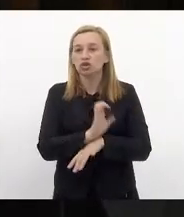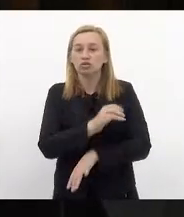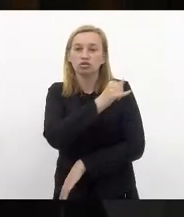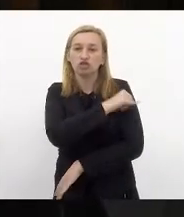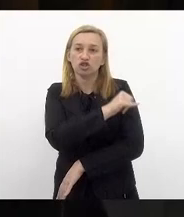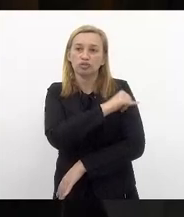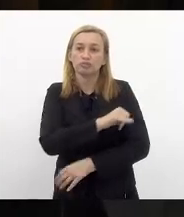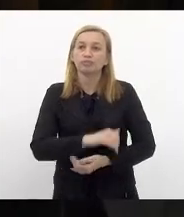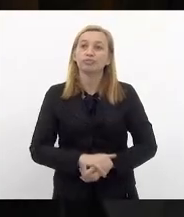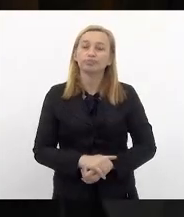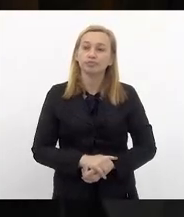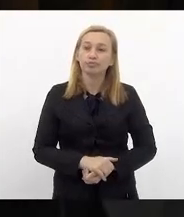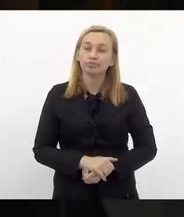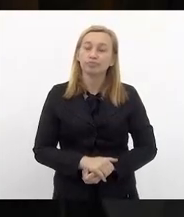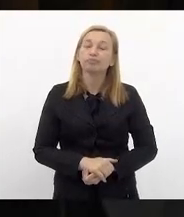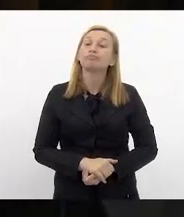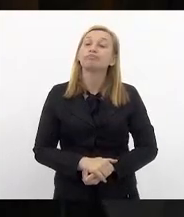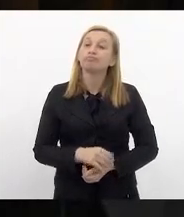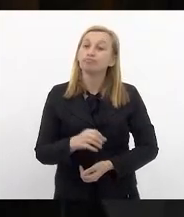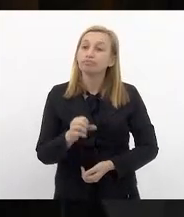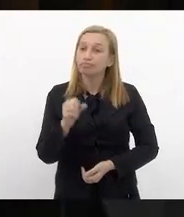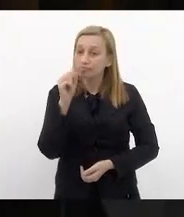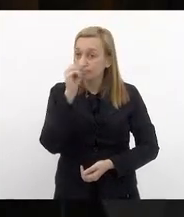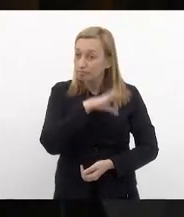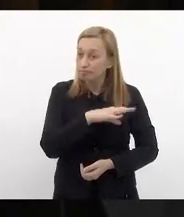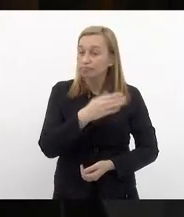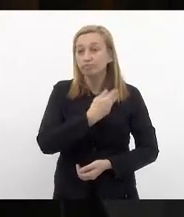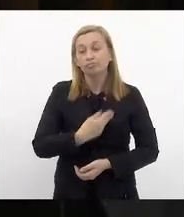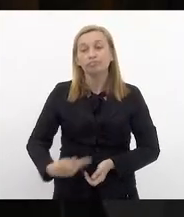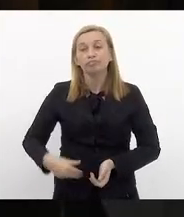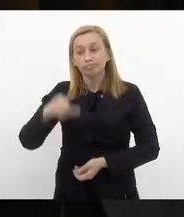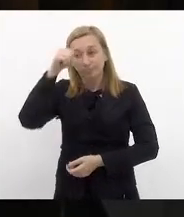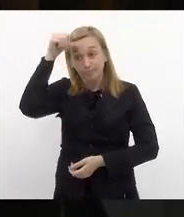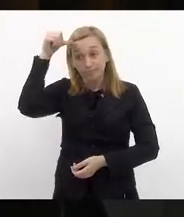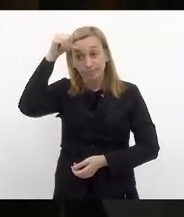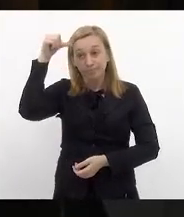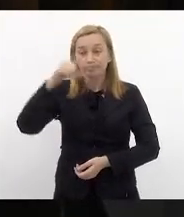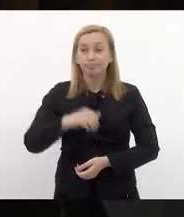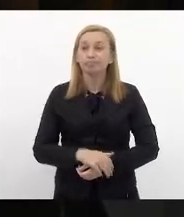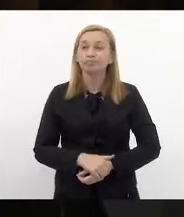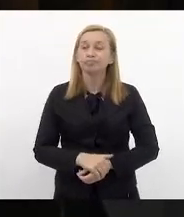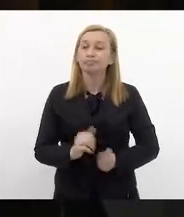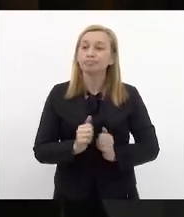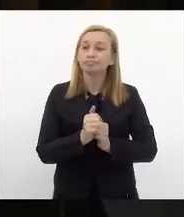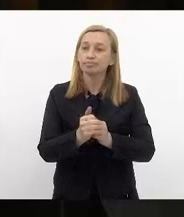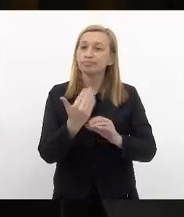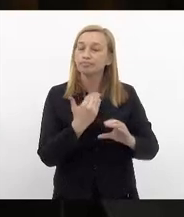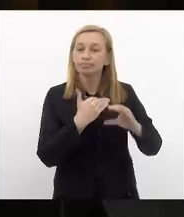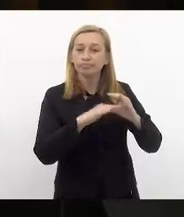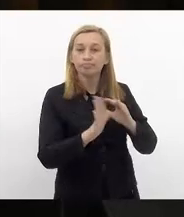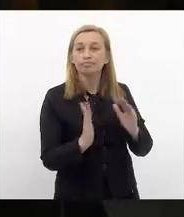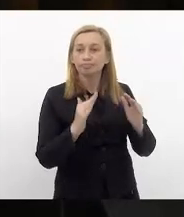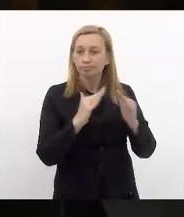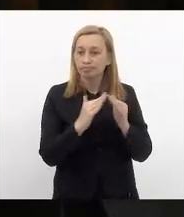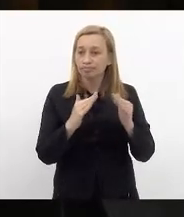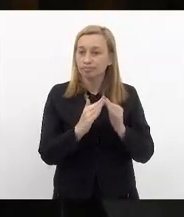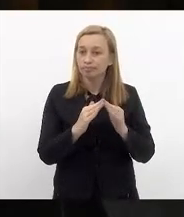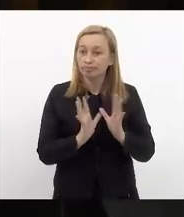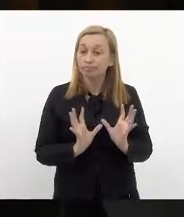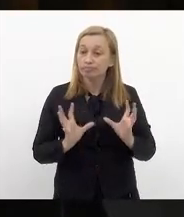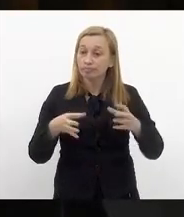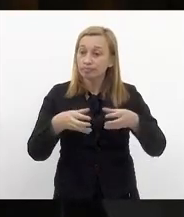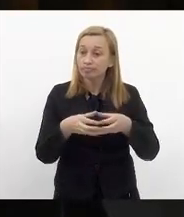Janeiro. E é uma covardia que o governador Cláudio Castro tenha encaminhado para essa casa, em